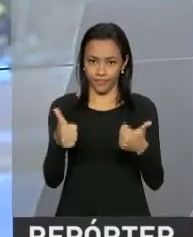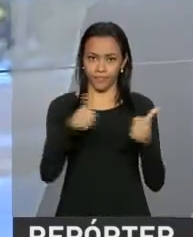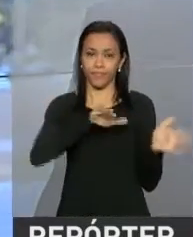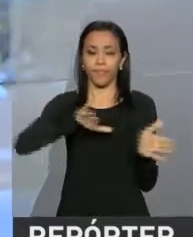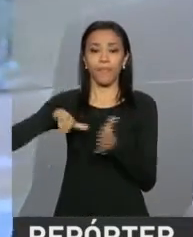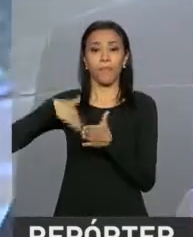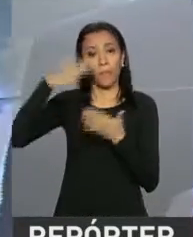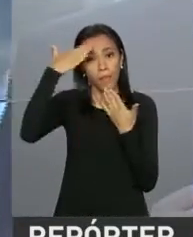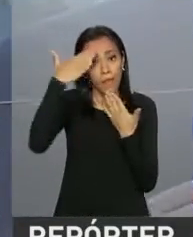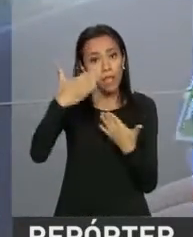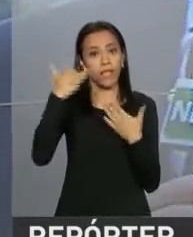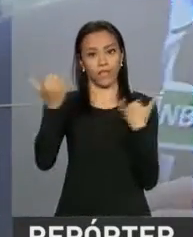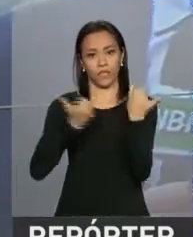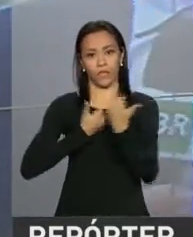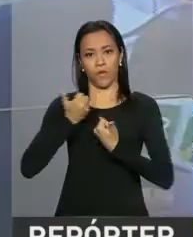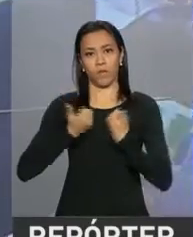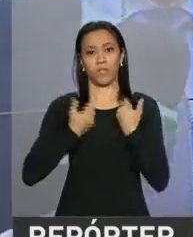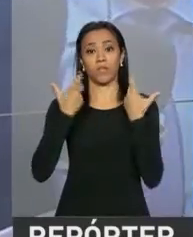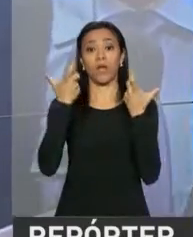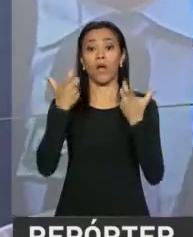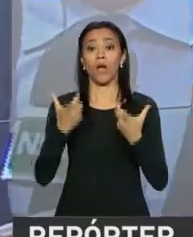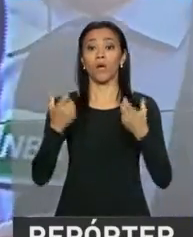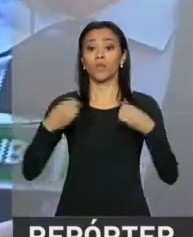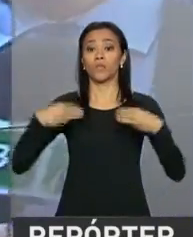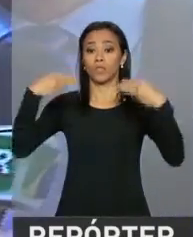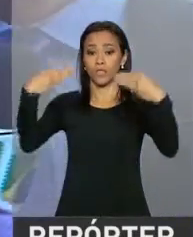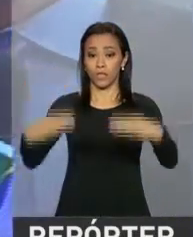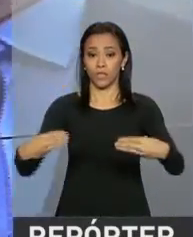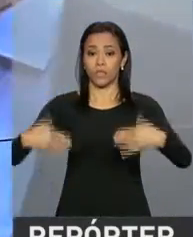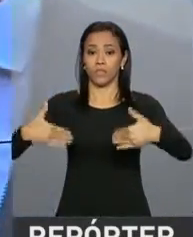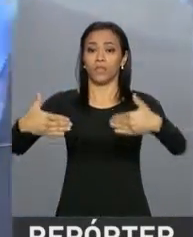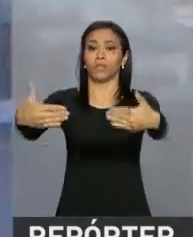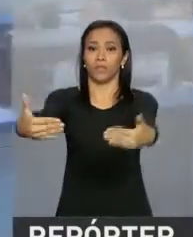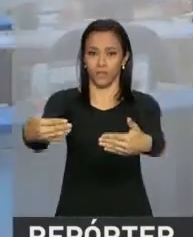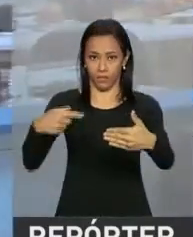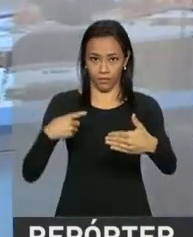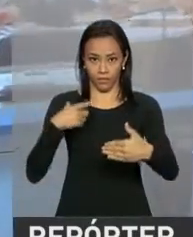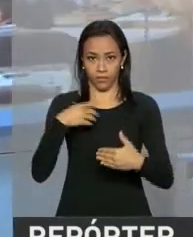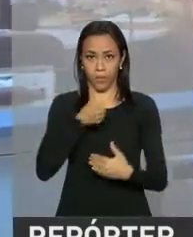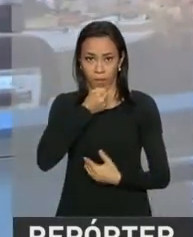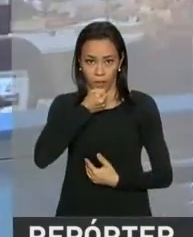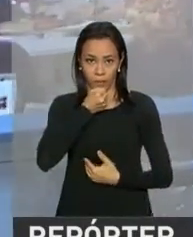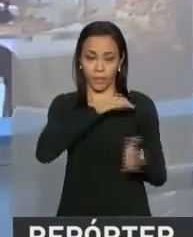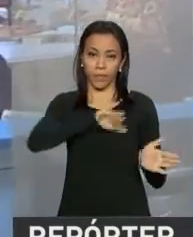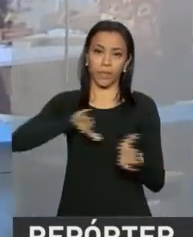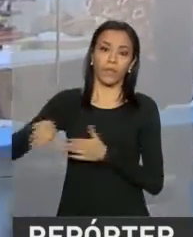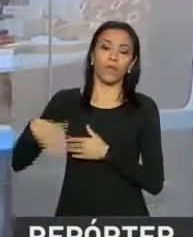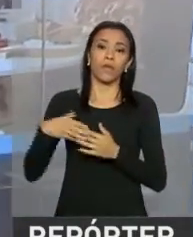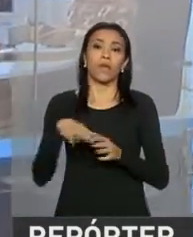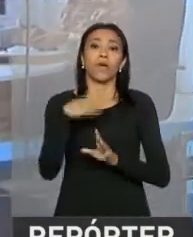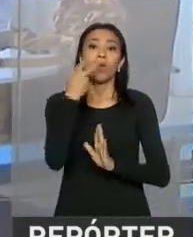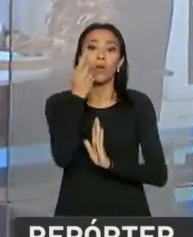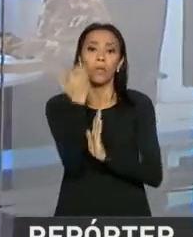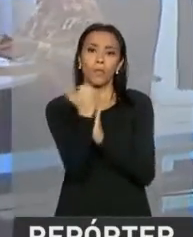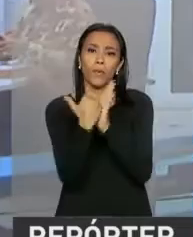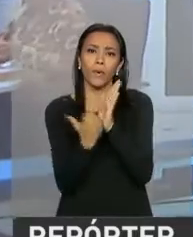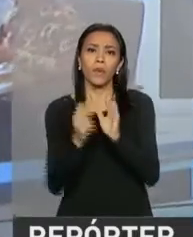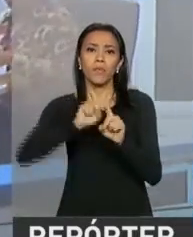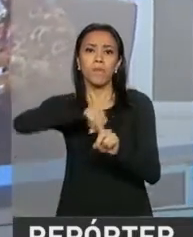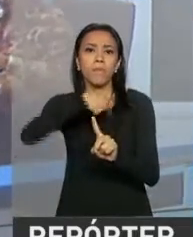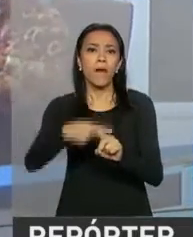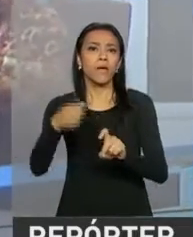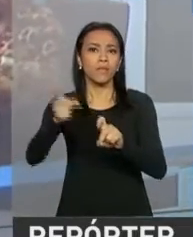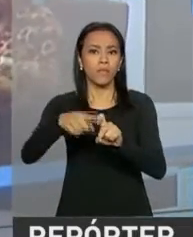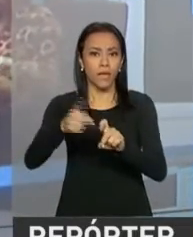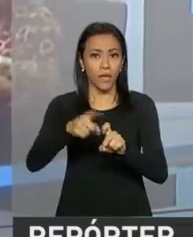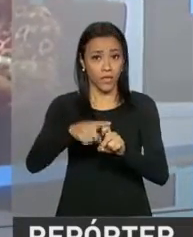informações o ney pereira está lá no ministro na esplanada dos ministérios eo programa mais médicos recebeu nos primeiros 15 dias